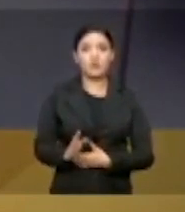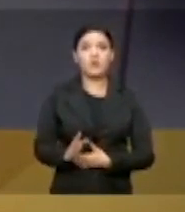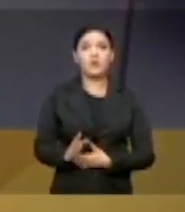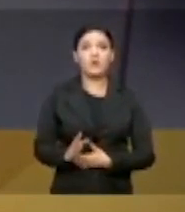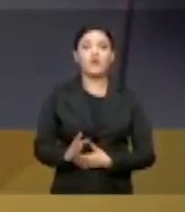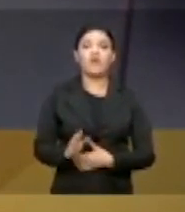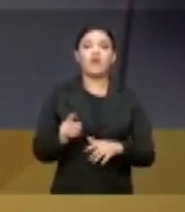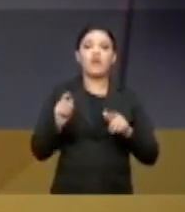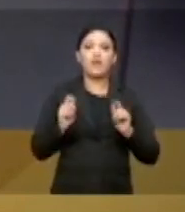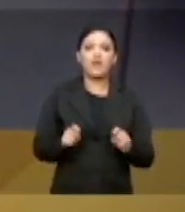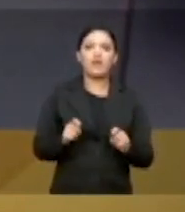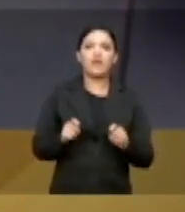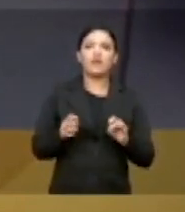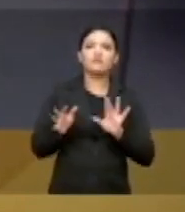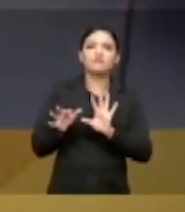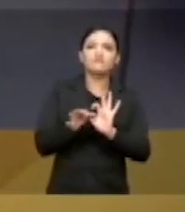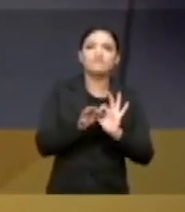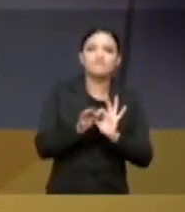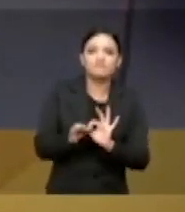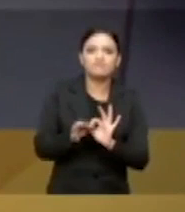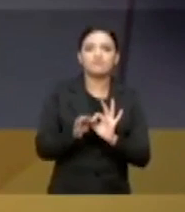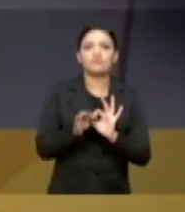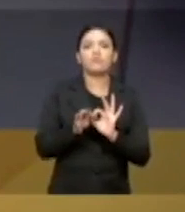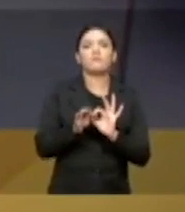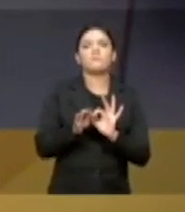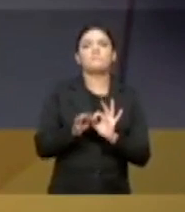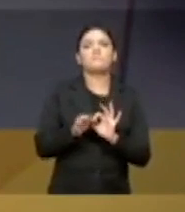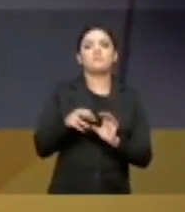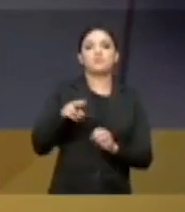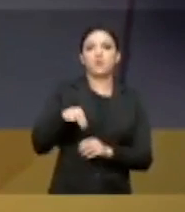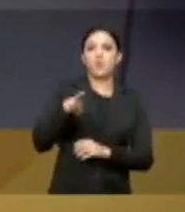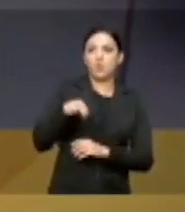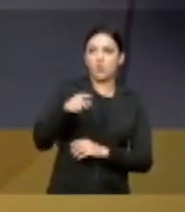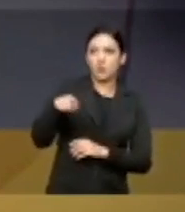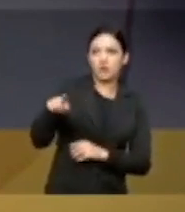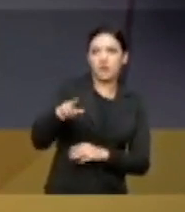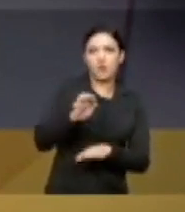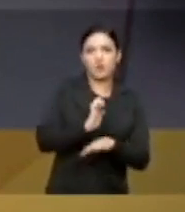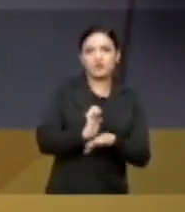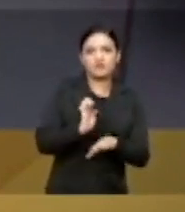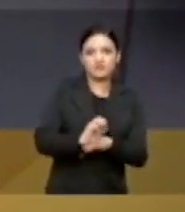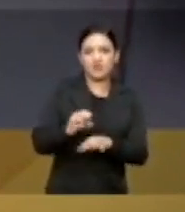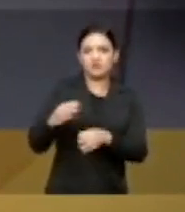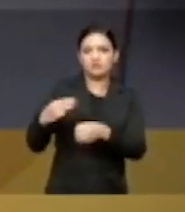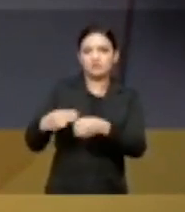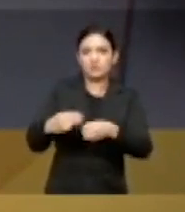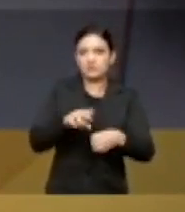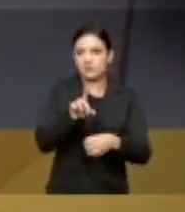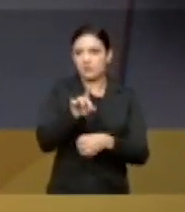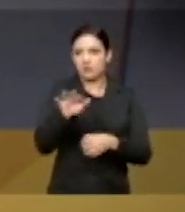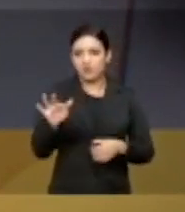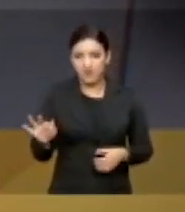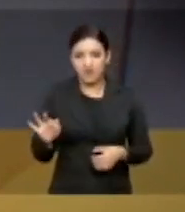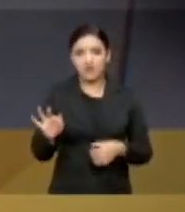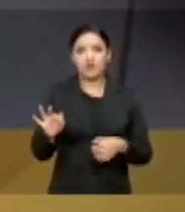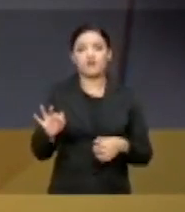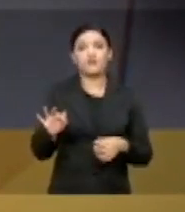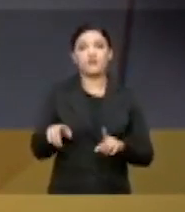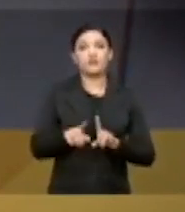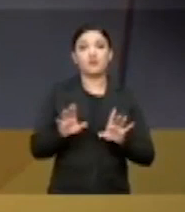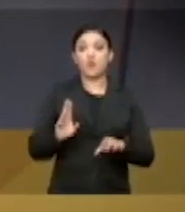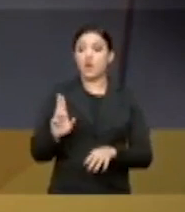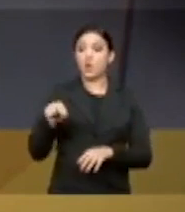convergência federativa animada pelo princípio da subsidiariedade, tendo a União como esfera